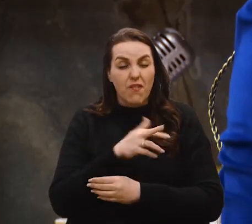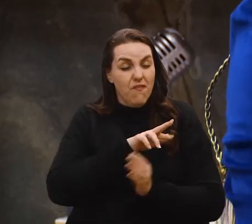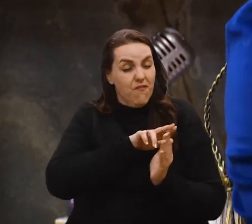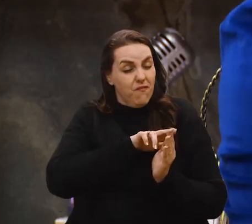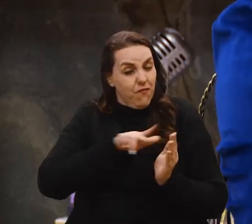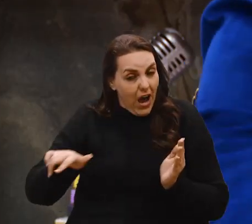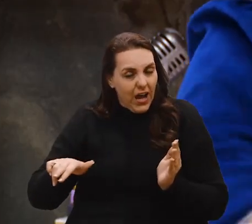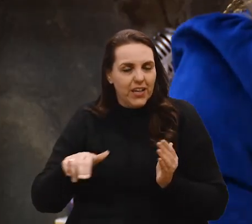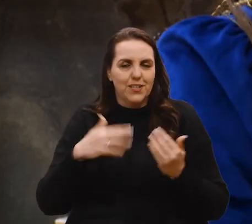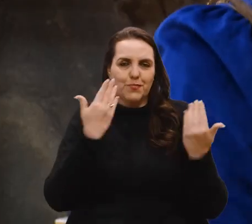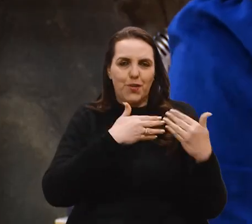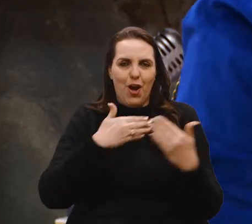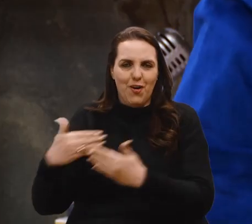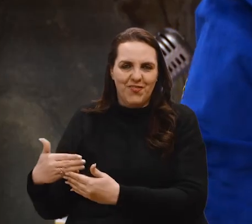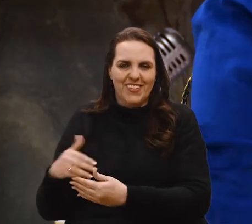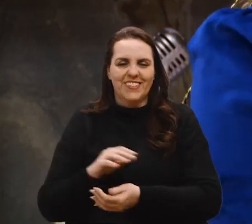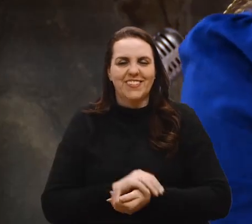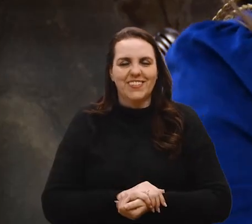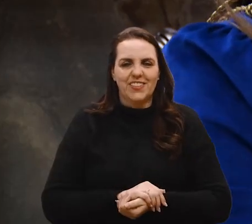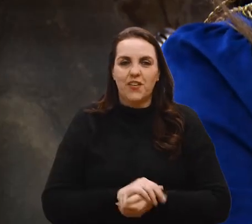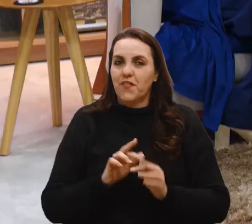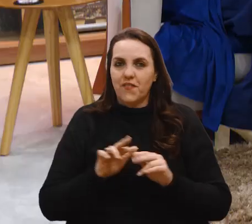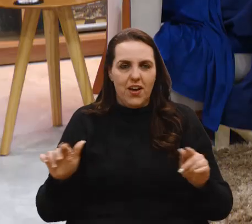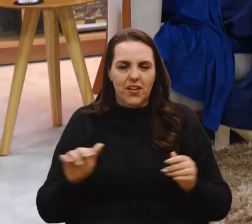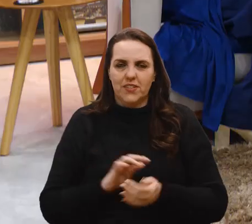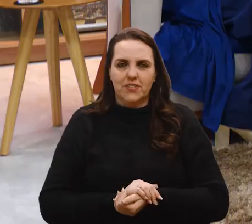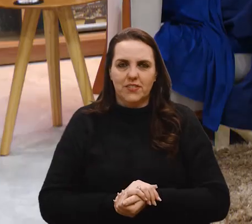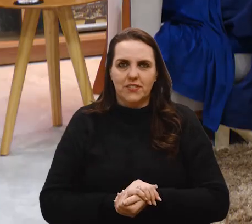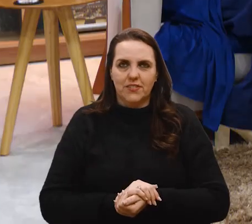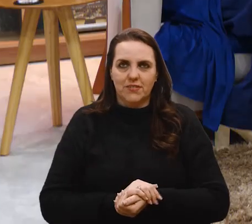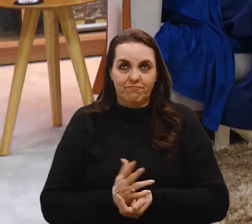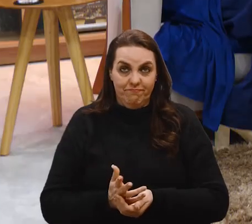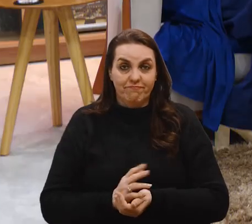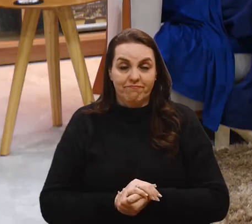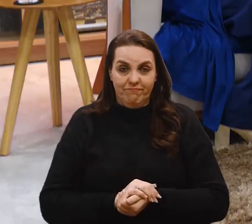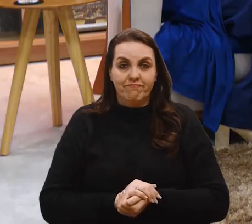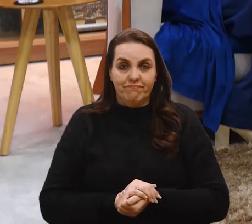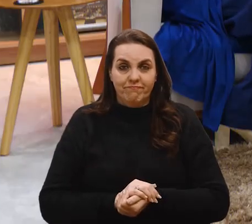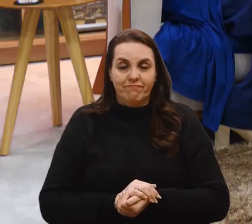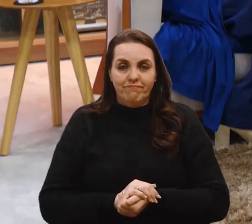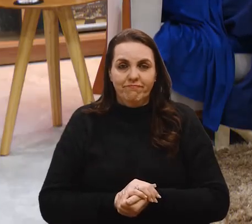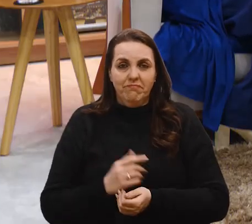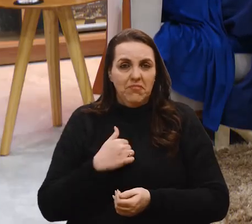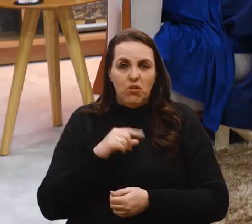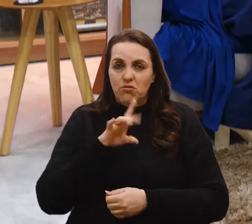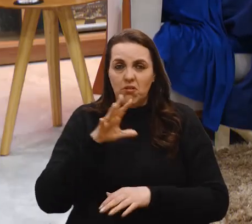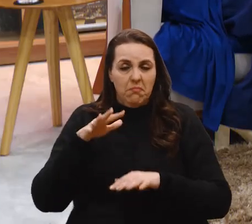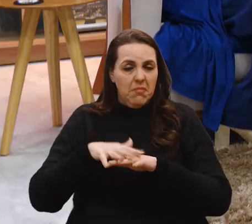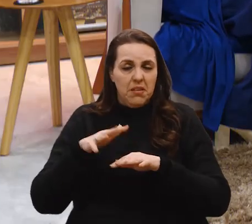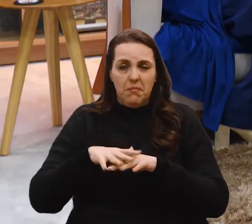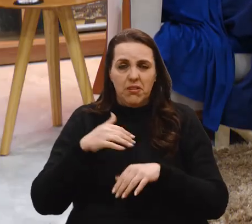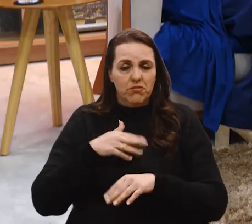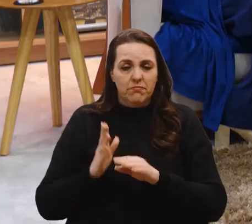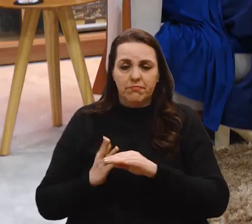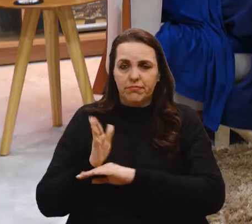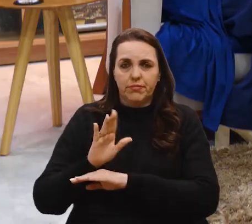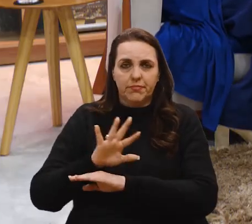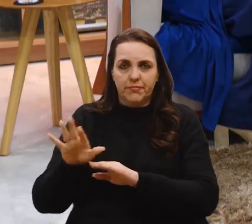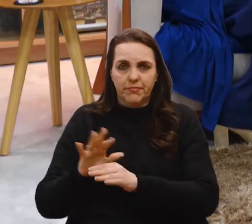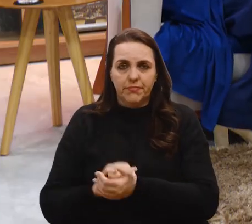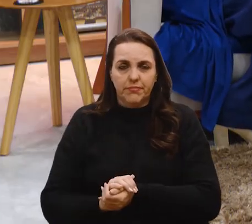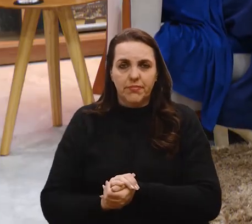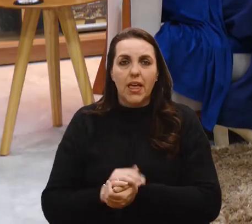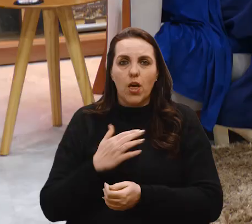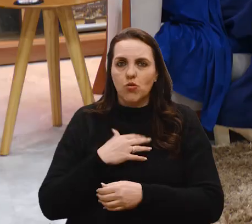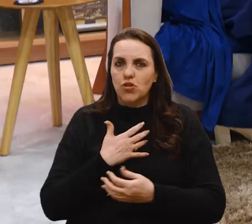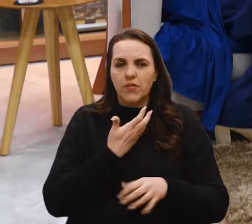várias dessas. Eu tive uma de cada Pra mim, matéria só dessas. de matemática eu fiz 50 questões. então, Eu tive de todas as matérias para todos os anos, mais provas. Pra